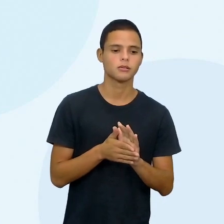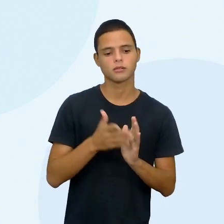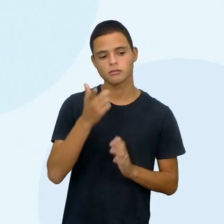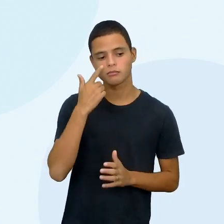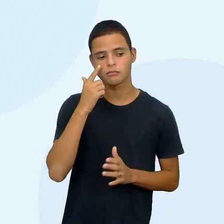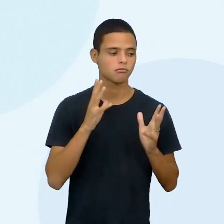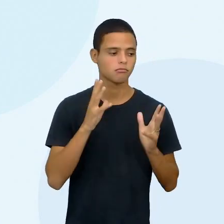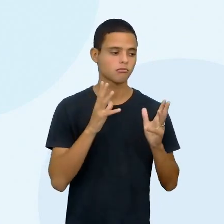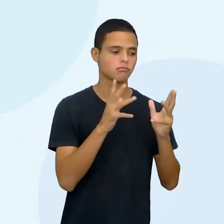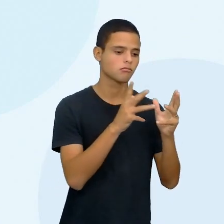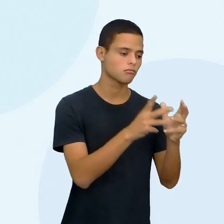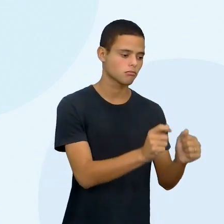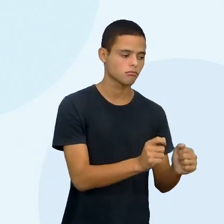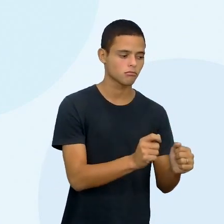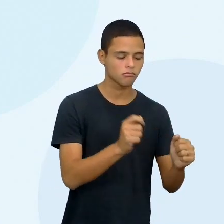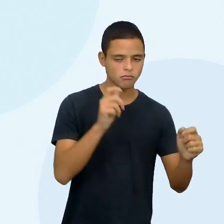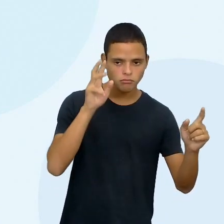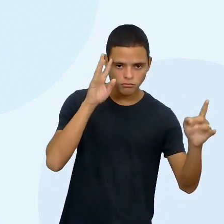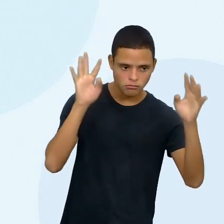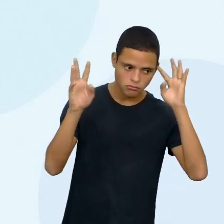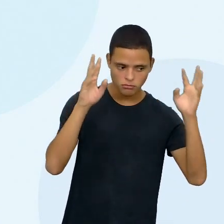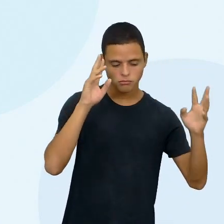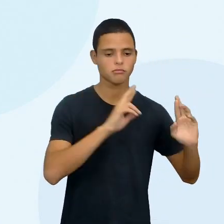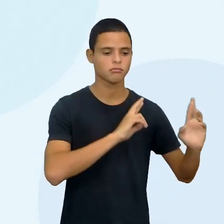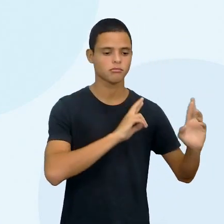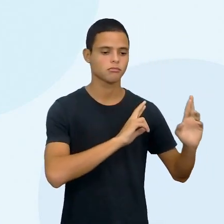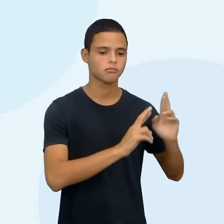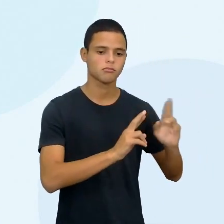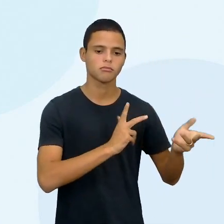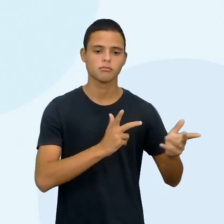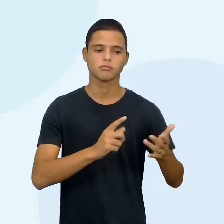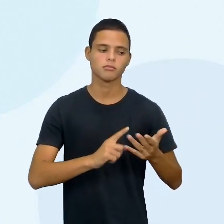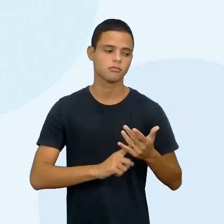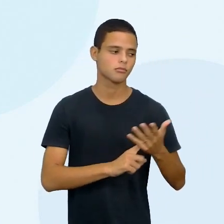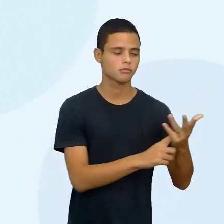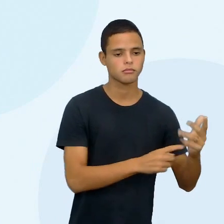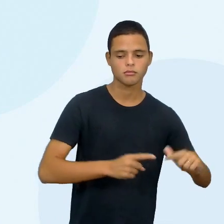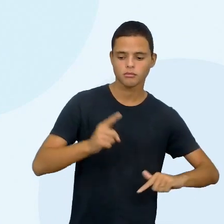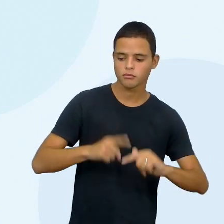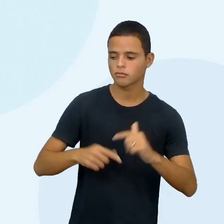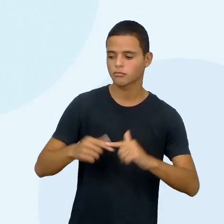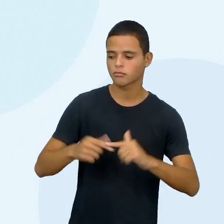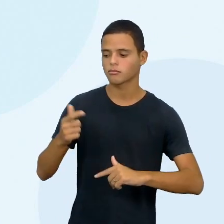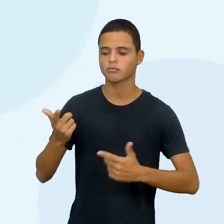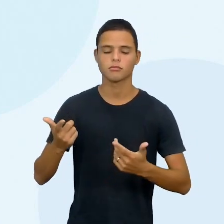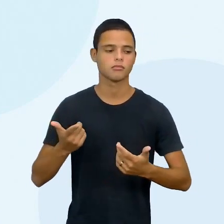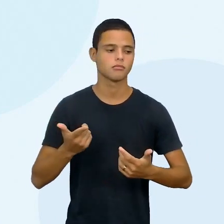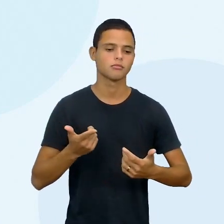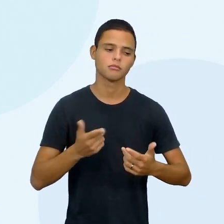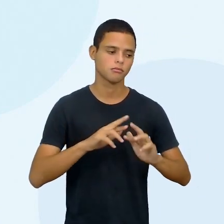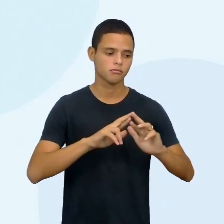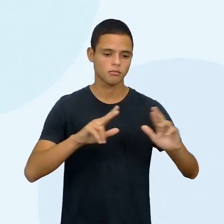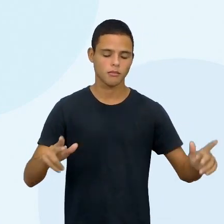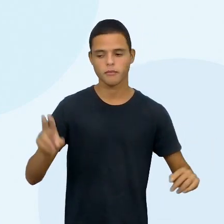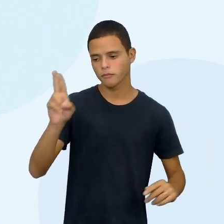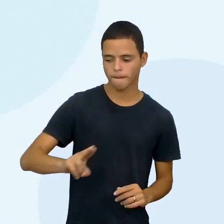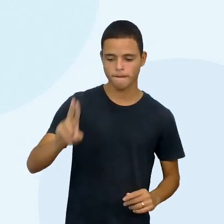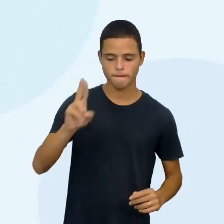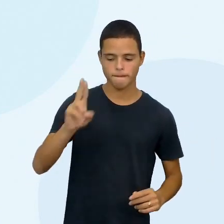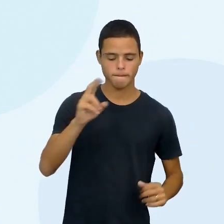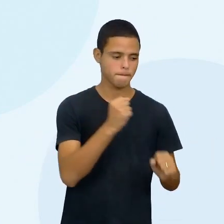se tudo, para ele refletir sobre essas tecnologias, esses materiais alternativos, né, usados